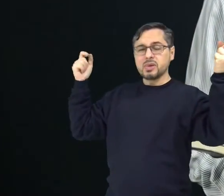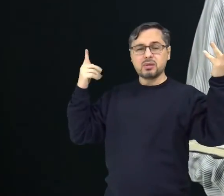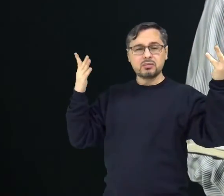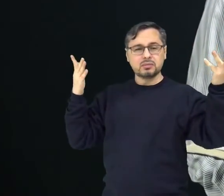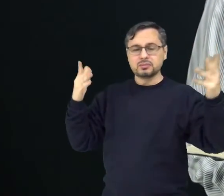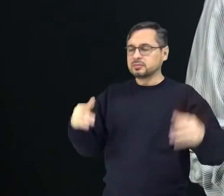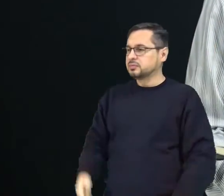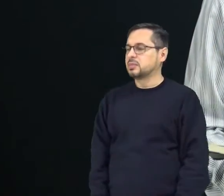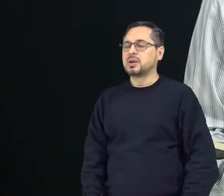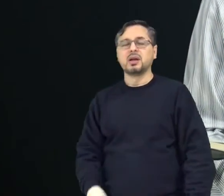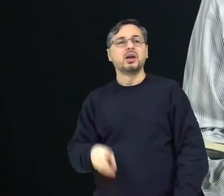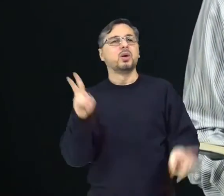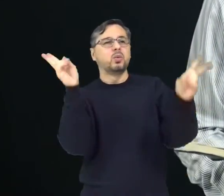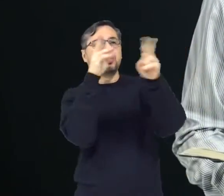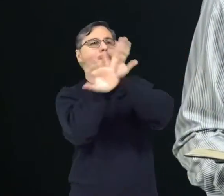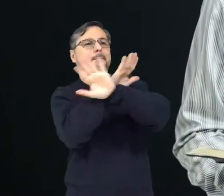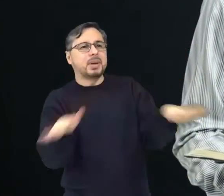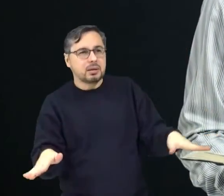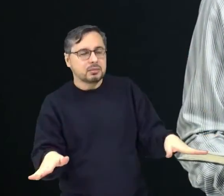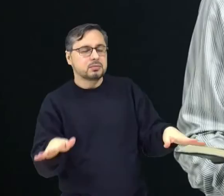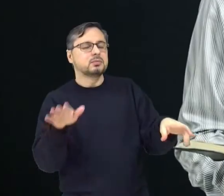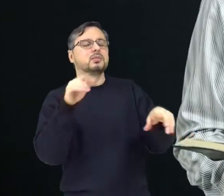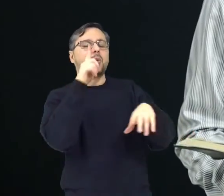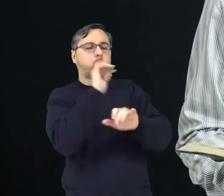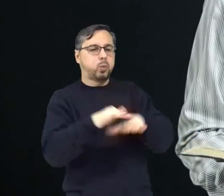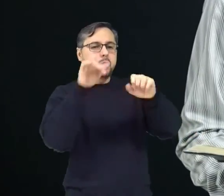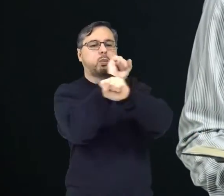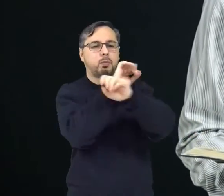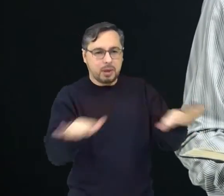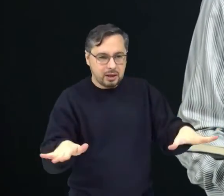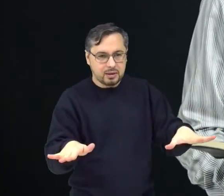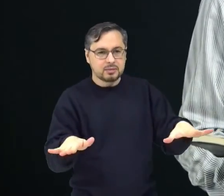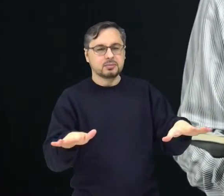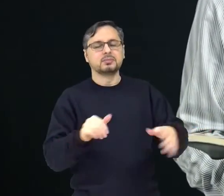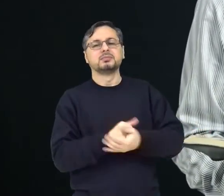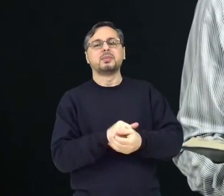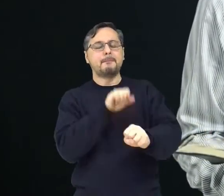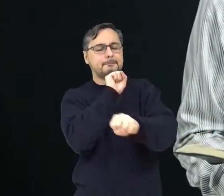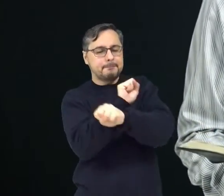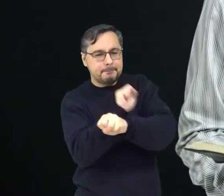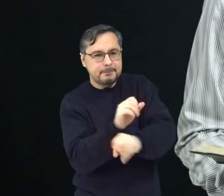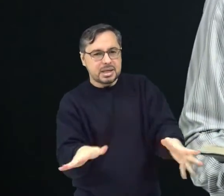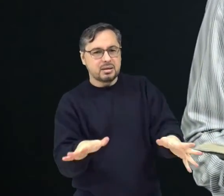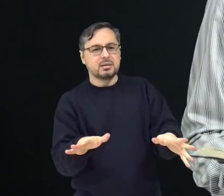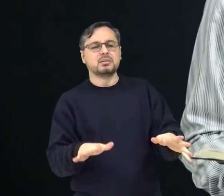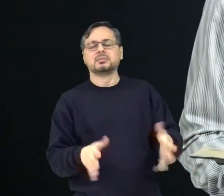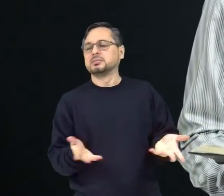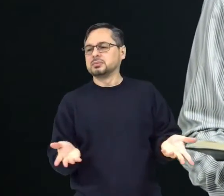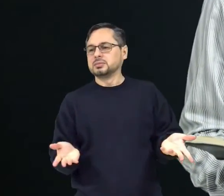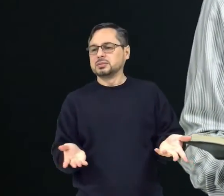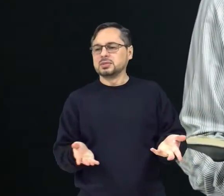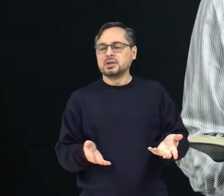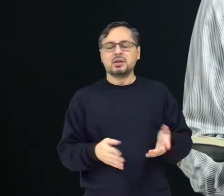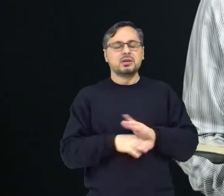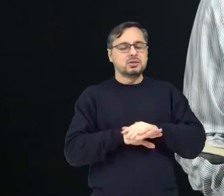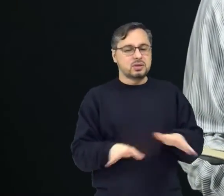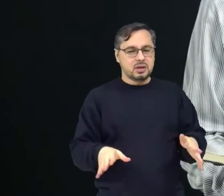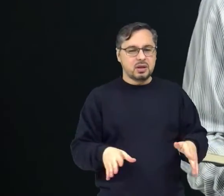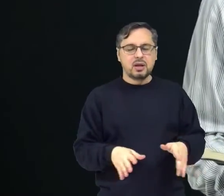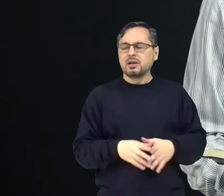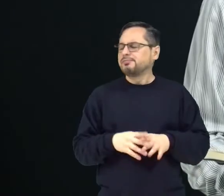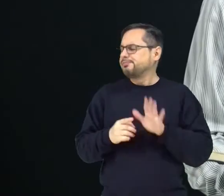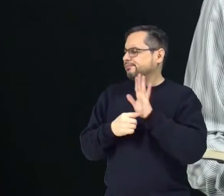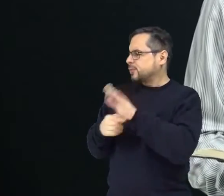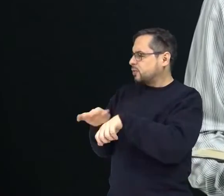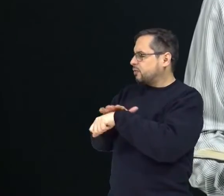repreende o vento, repreende o mar, repreende os seus discípulos, aplica uma lição de fé, volta